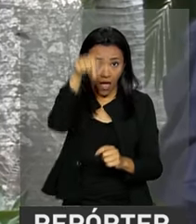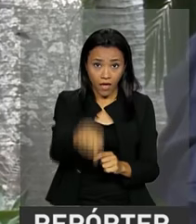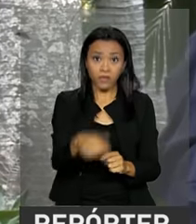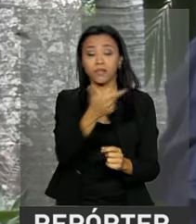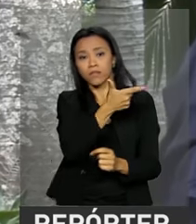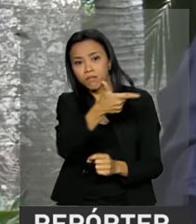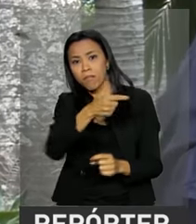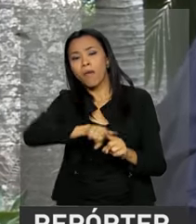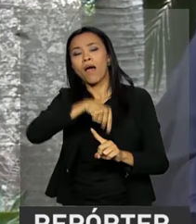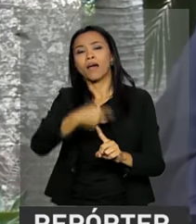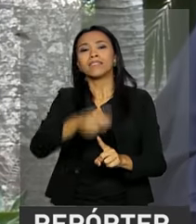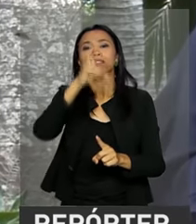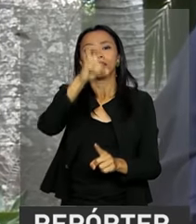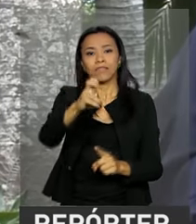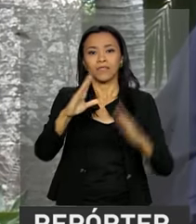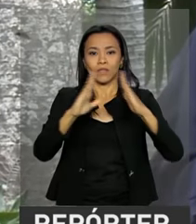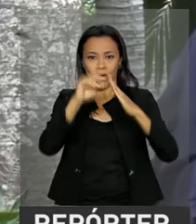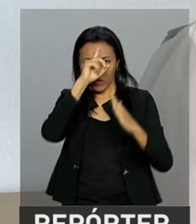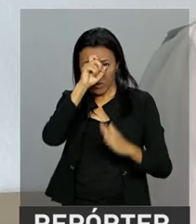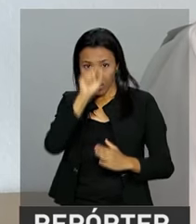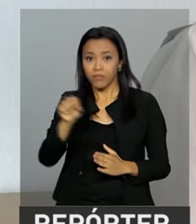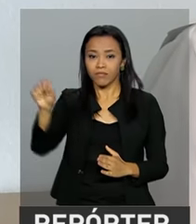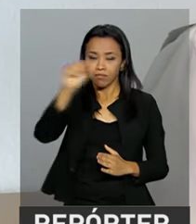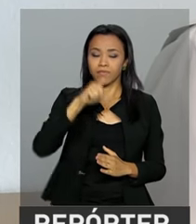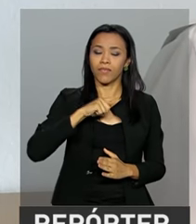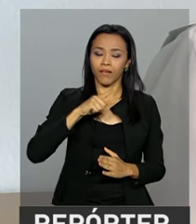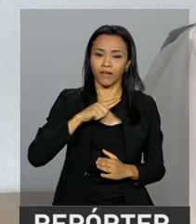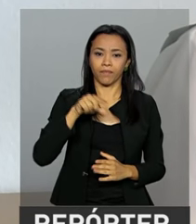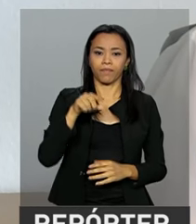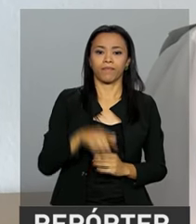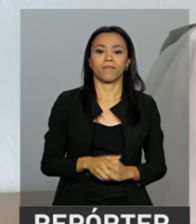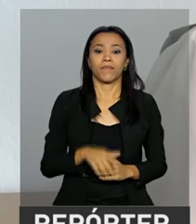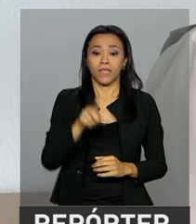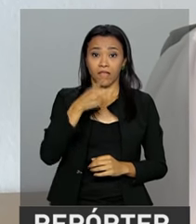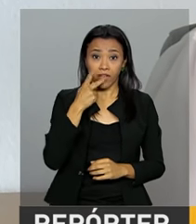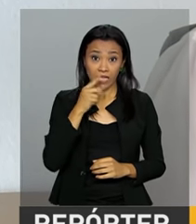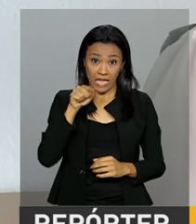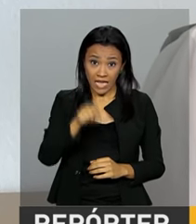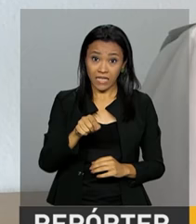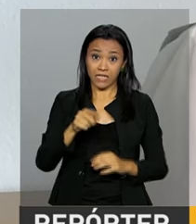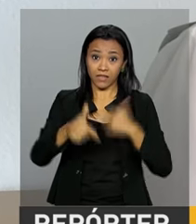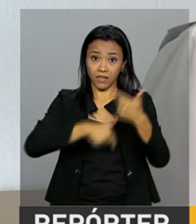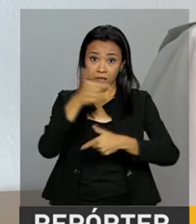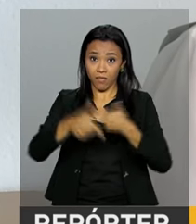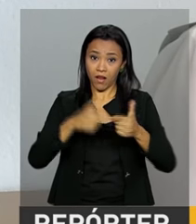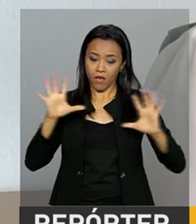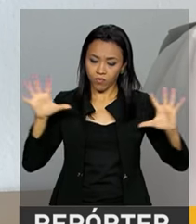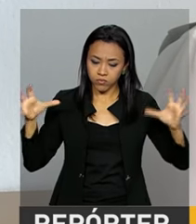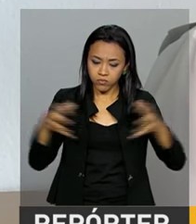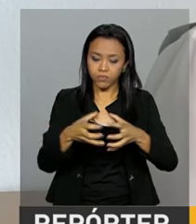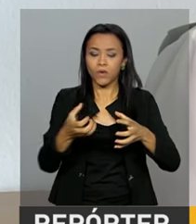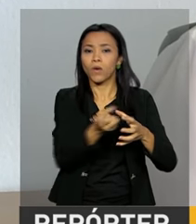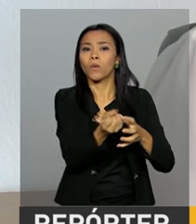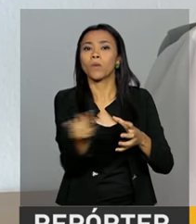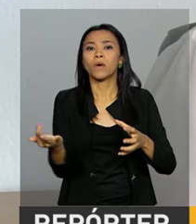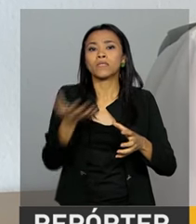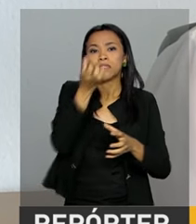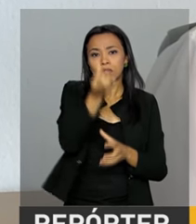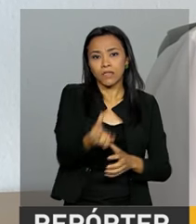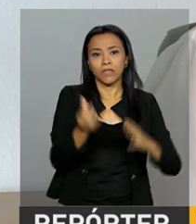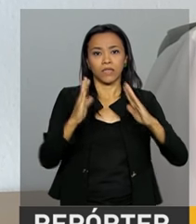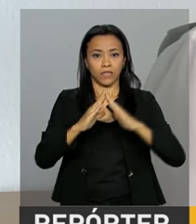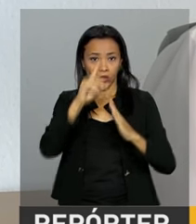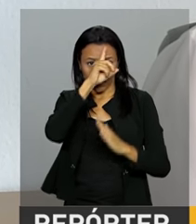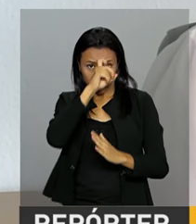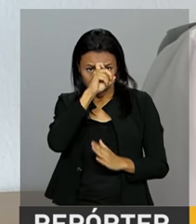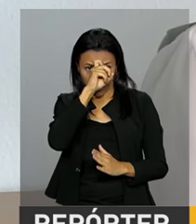outros 5 hospitais participam da ação. Esse mutirão é uma ação conjunta entre os 6 hospitais federais do Ministério